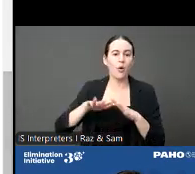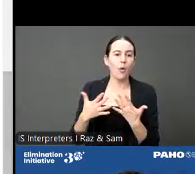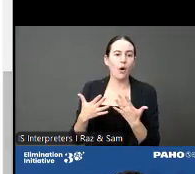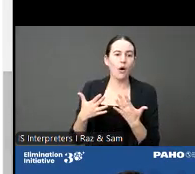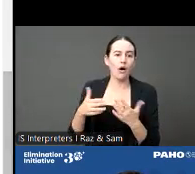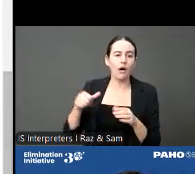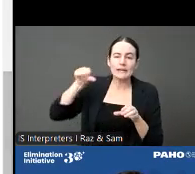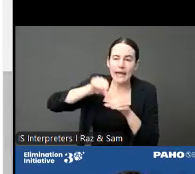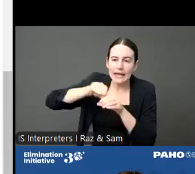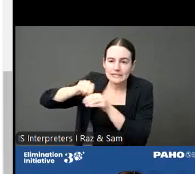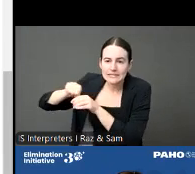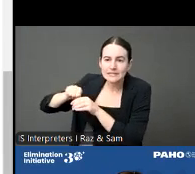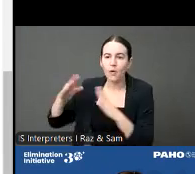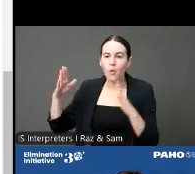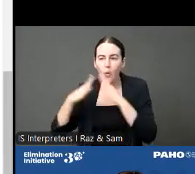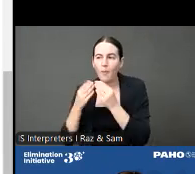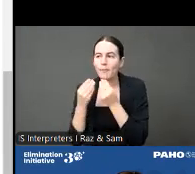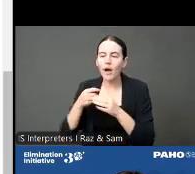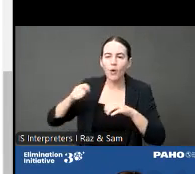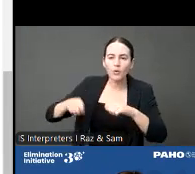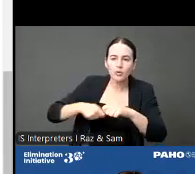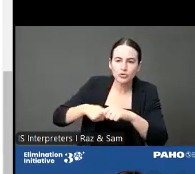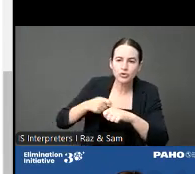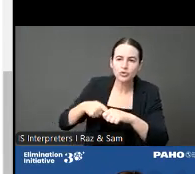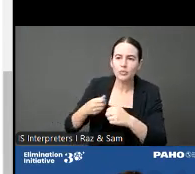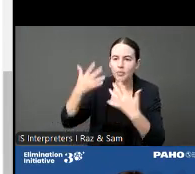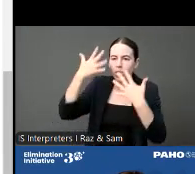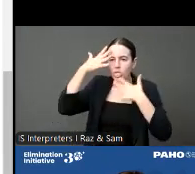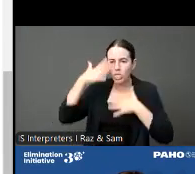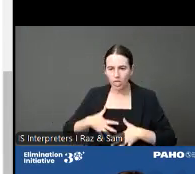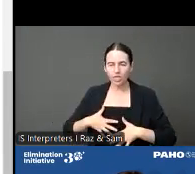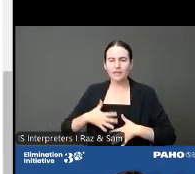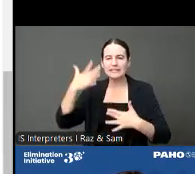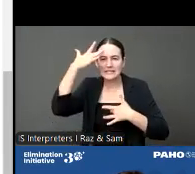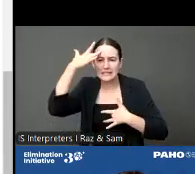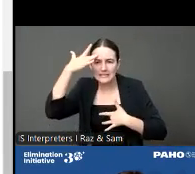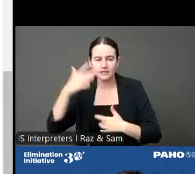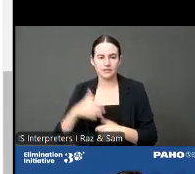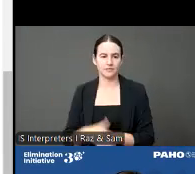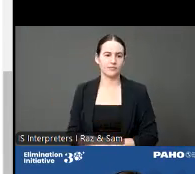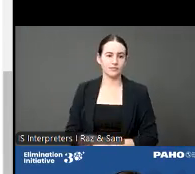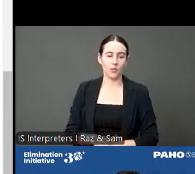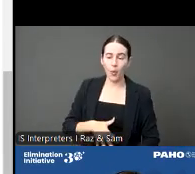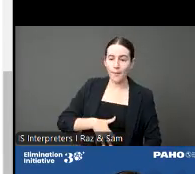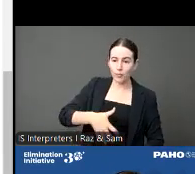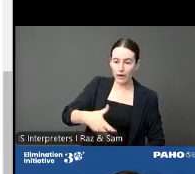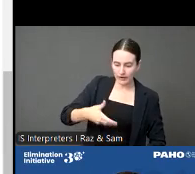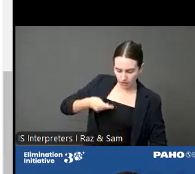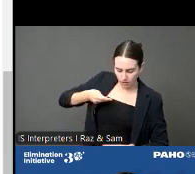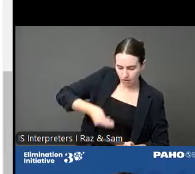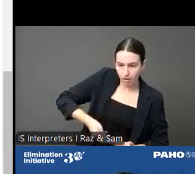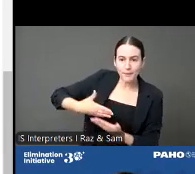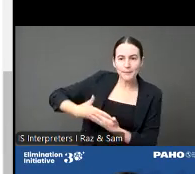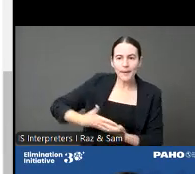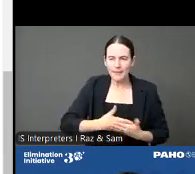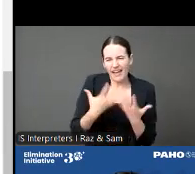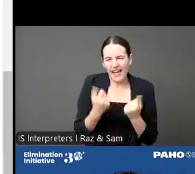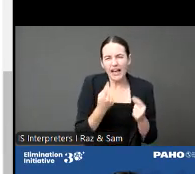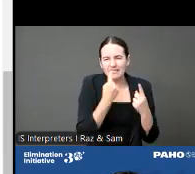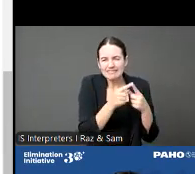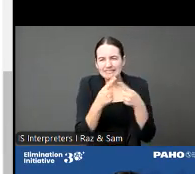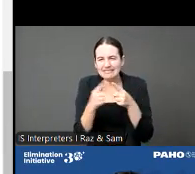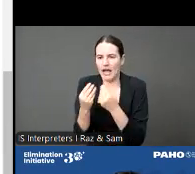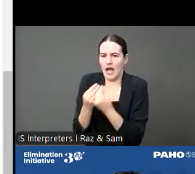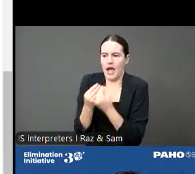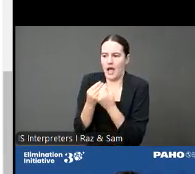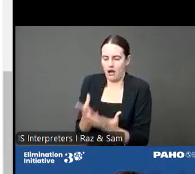eliminação. E detalhes similares podem ser encontrados em outras visualizações. E esta, que é uma das mais importantes, é